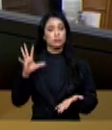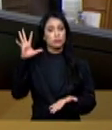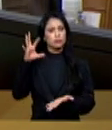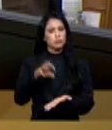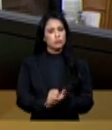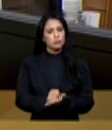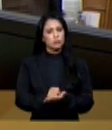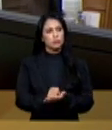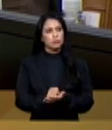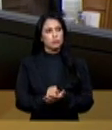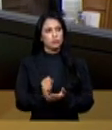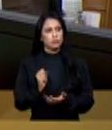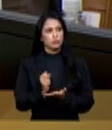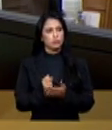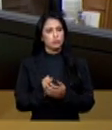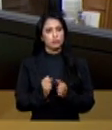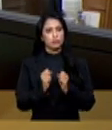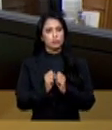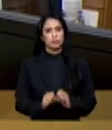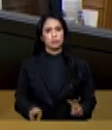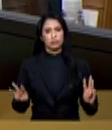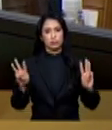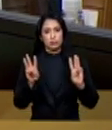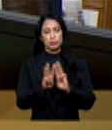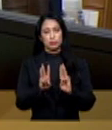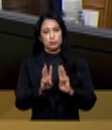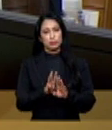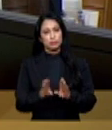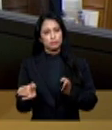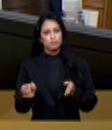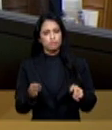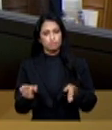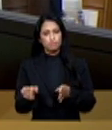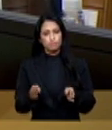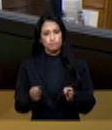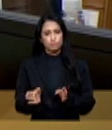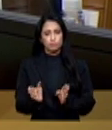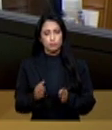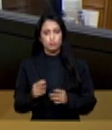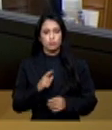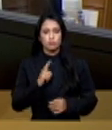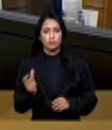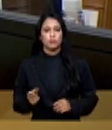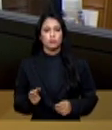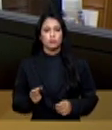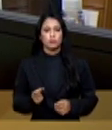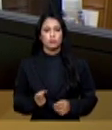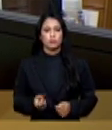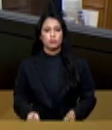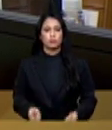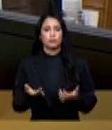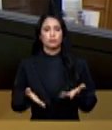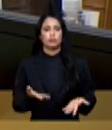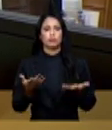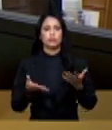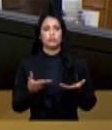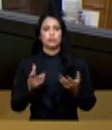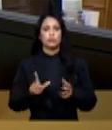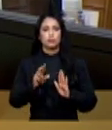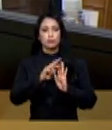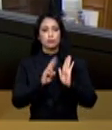Power ou seja de uma norma dúctil é flexível centivar adoção de